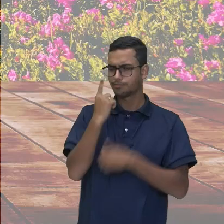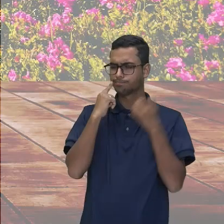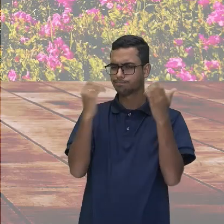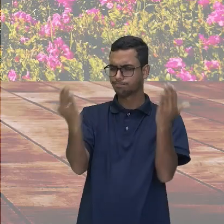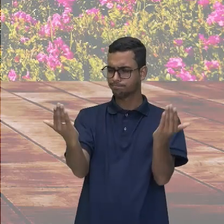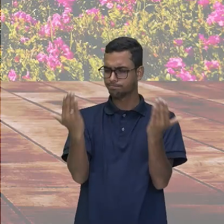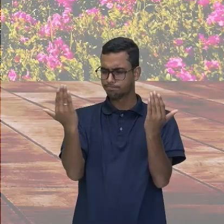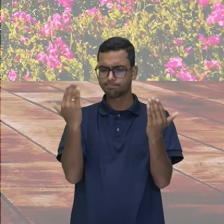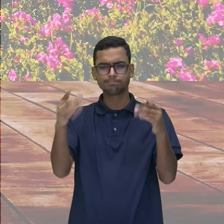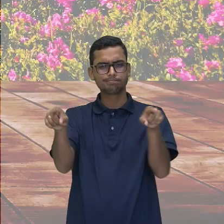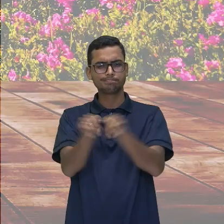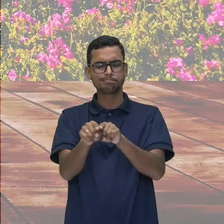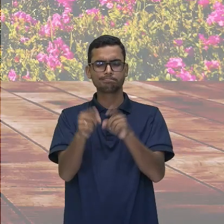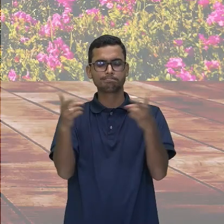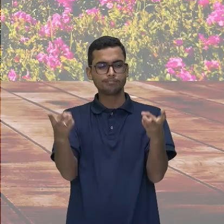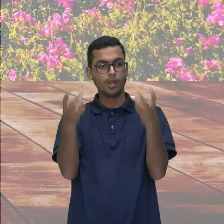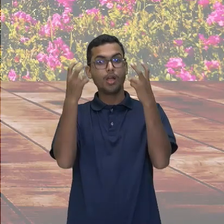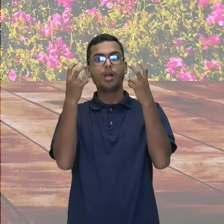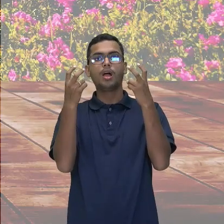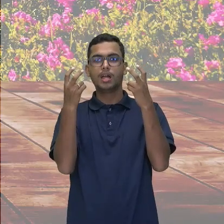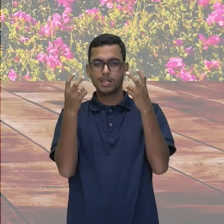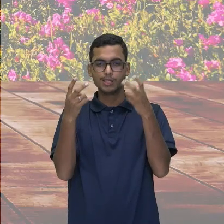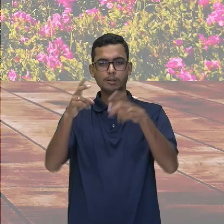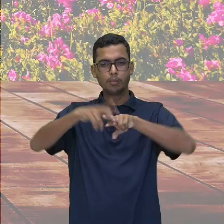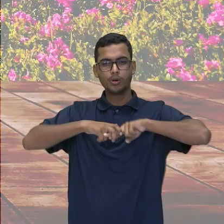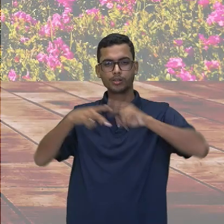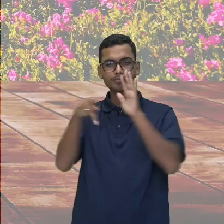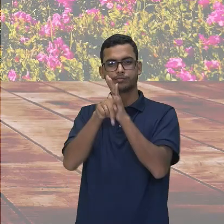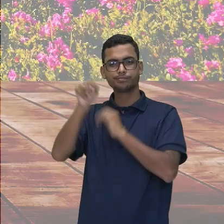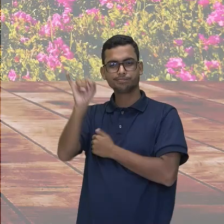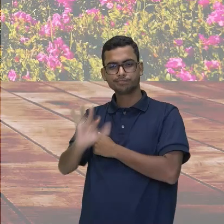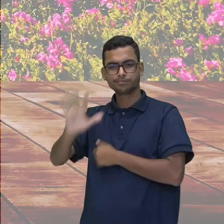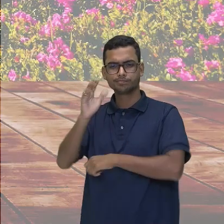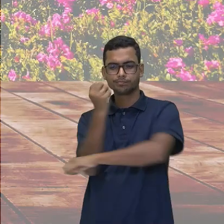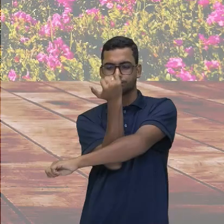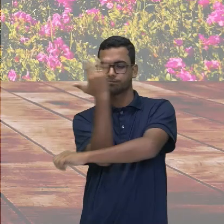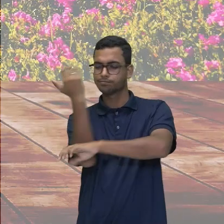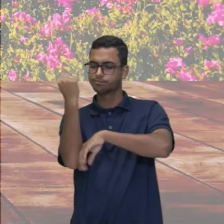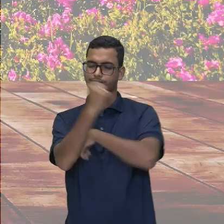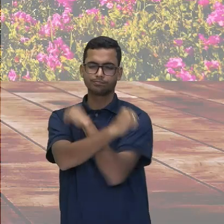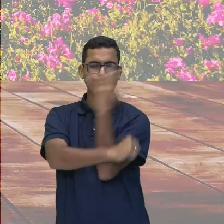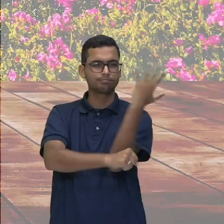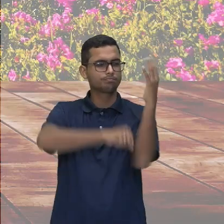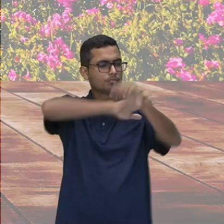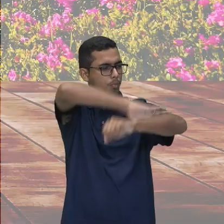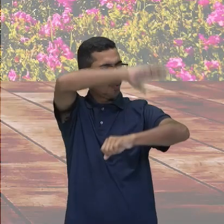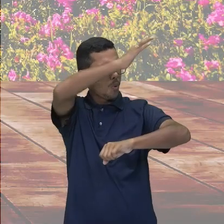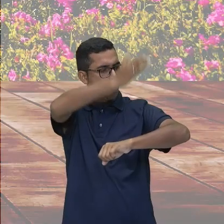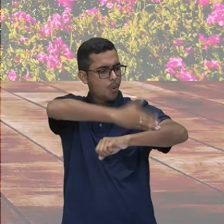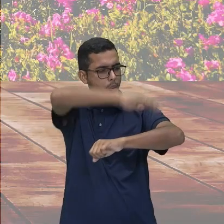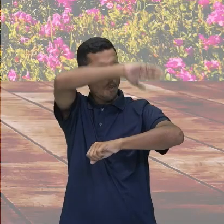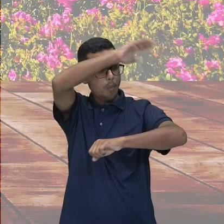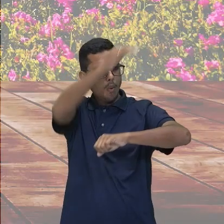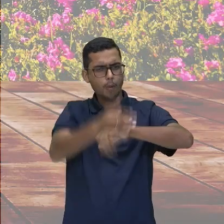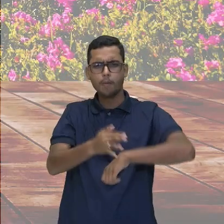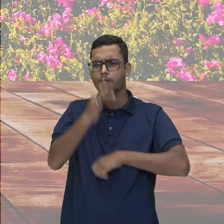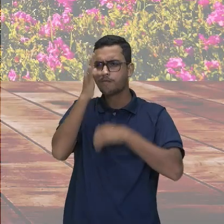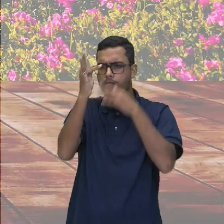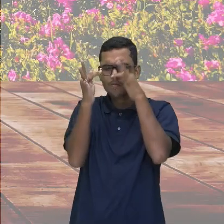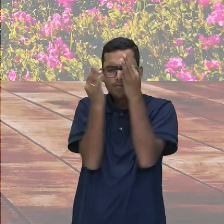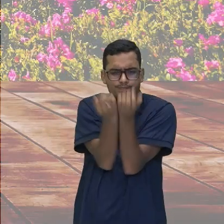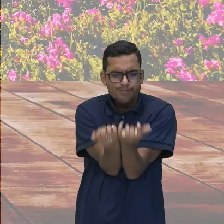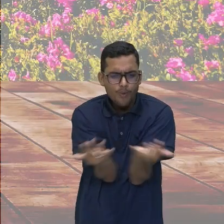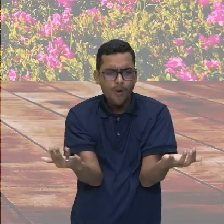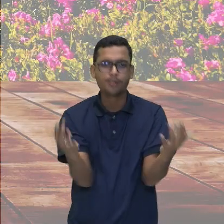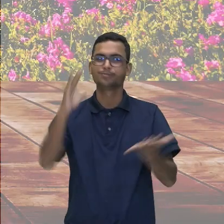texto é sobre isso. Por quê? Porque essa imagem está mostrando essa paisagem aqui, as montanhas, as flores, não é verdade? Então,